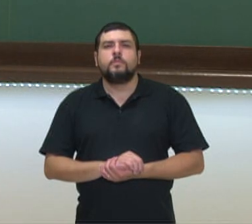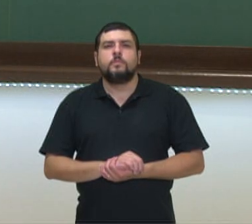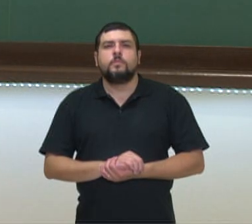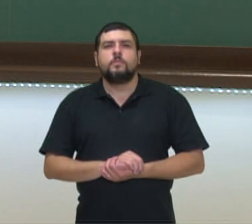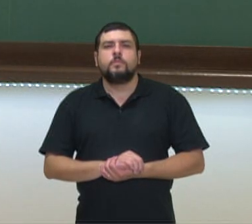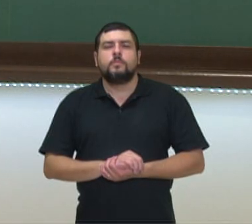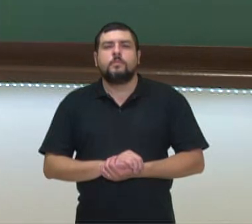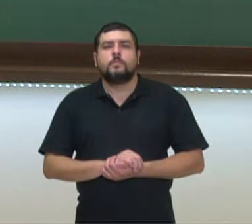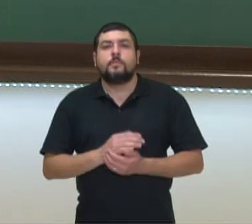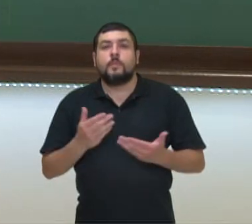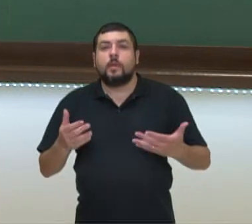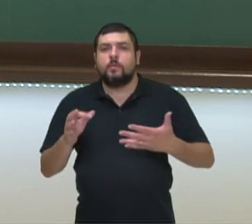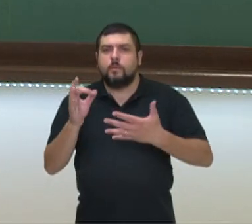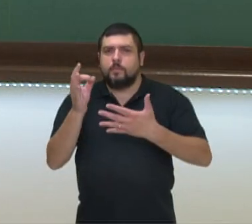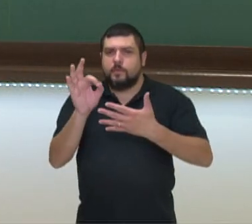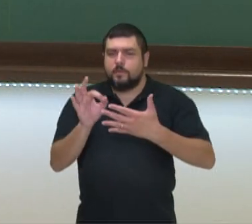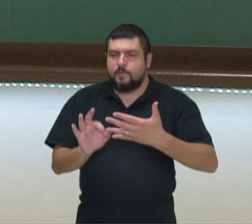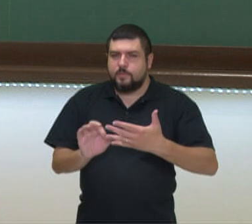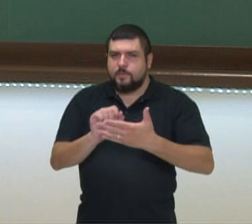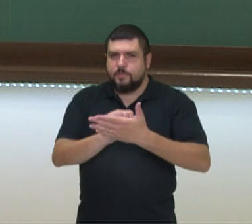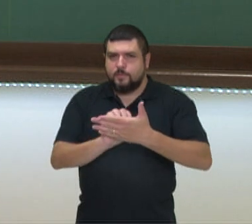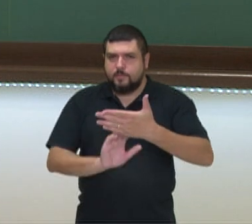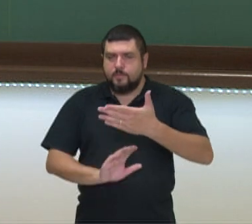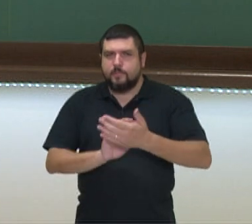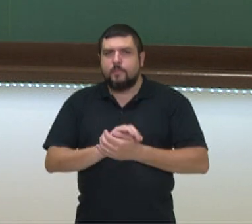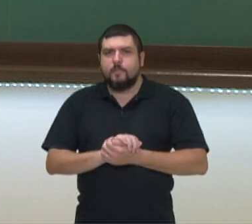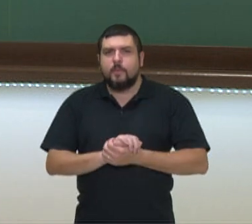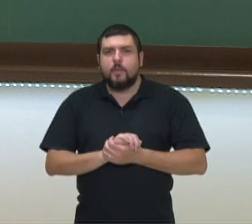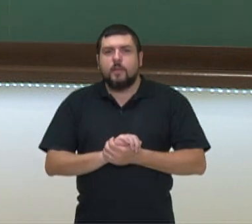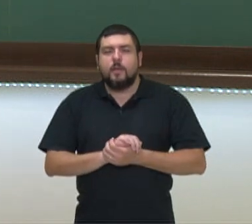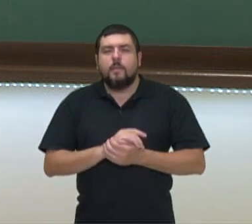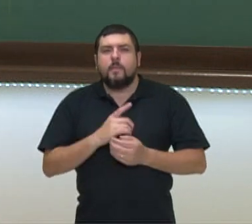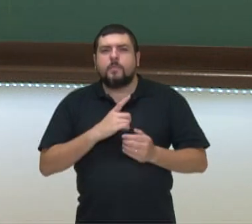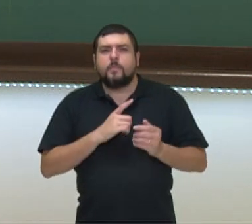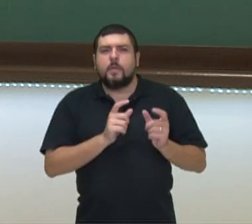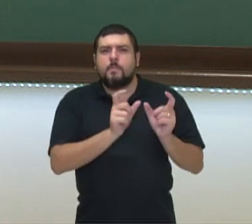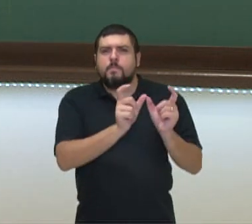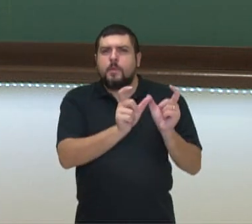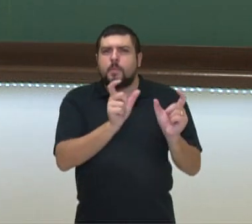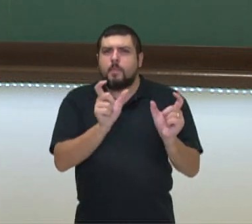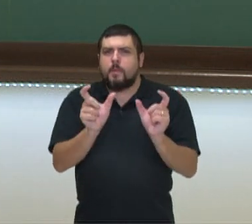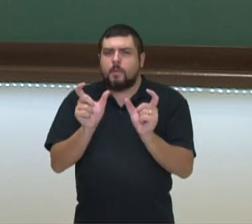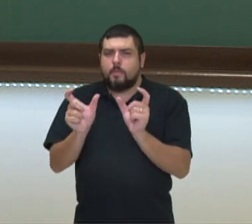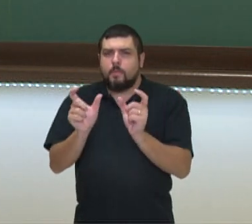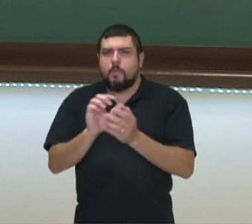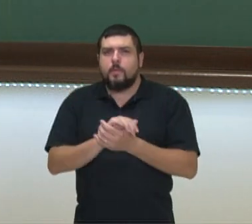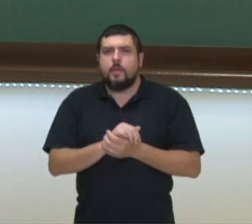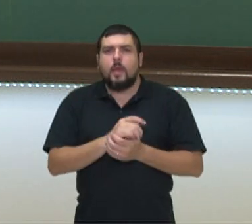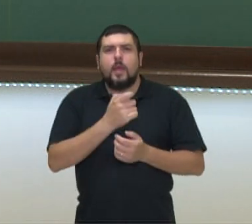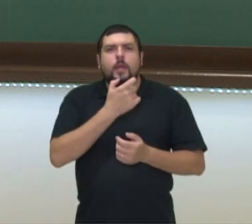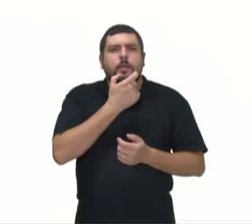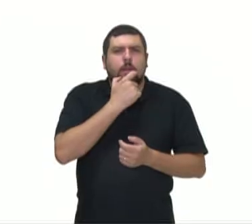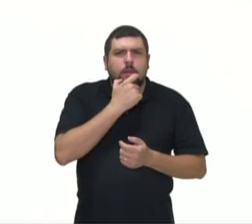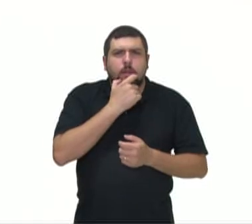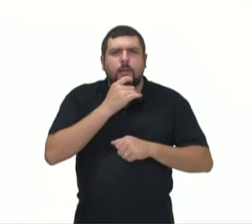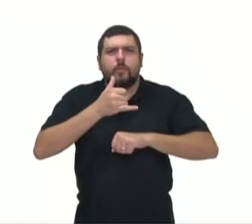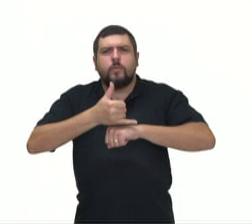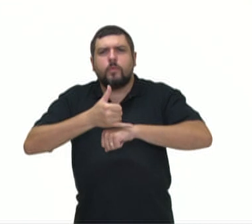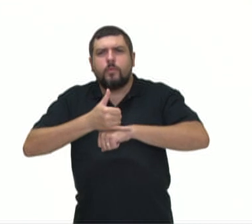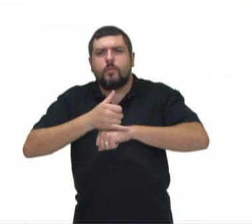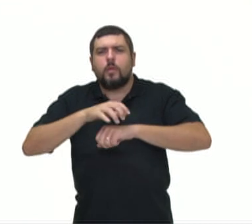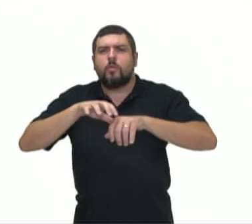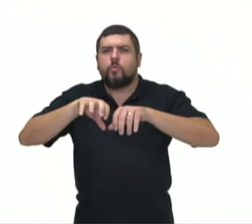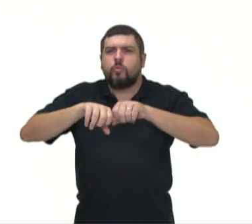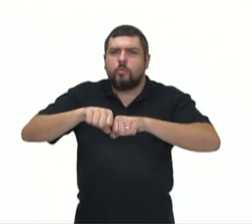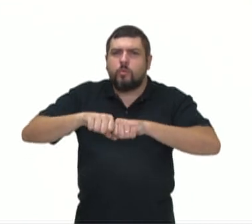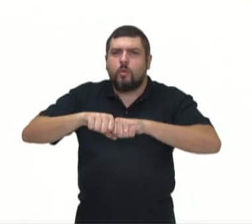Vamos então corrigir a nossa atividade, moçada? A gente tem um grupo de palavras ali, né? Inglaterra, metalismo, colônias, exploração